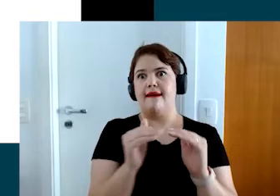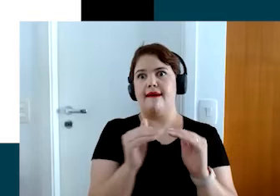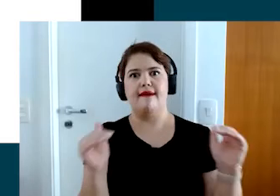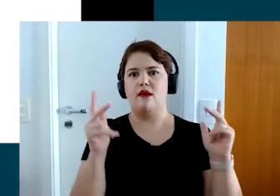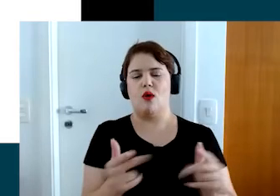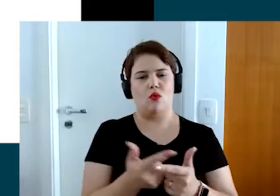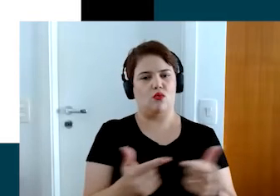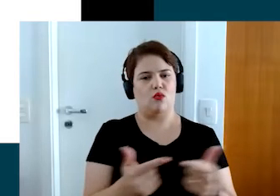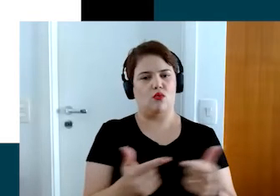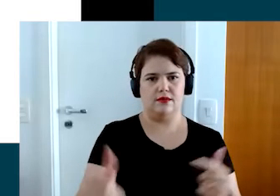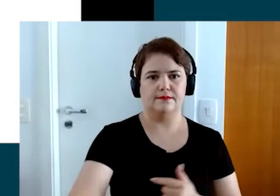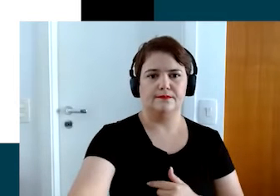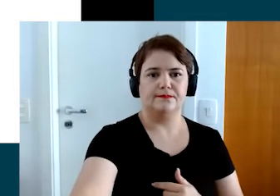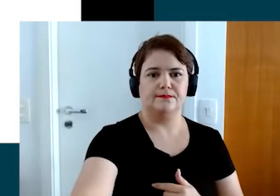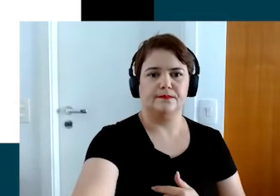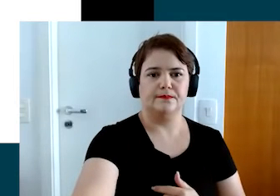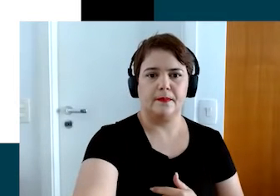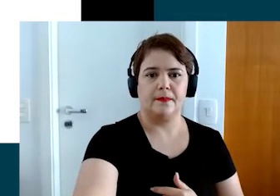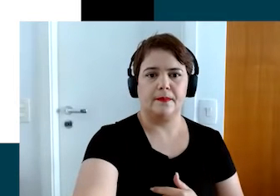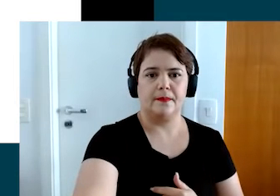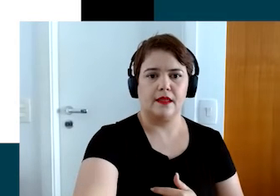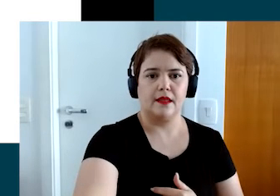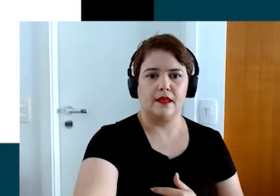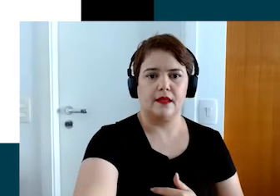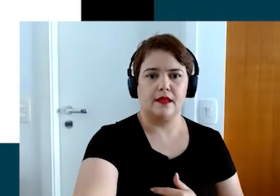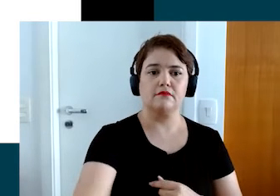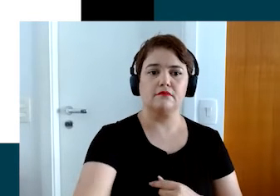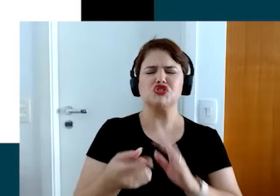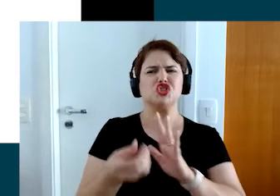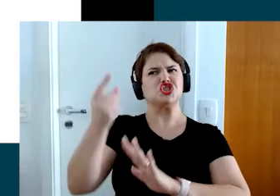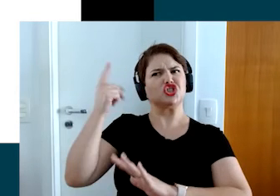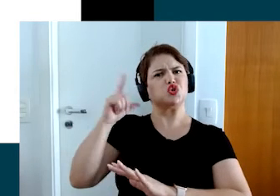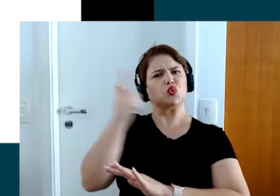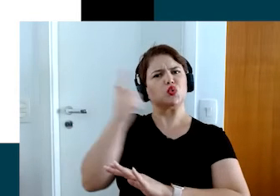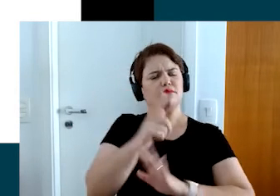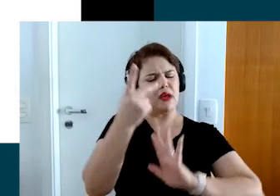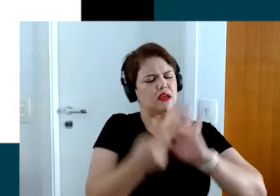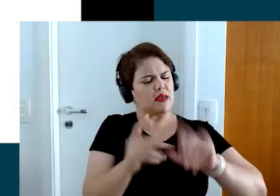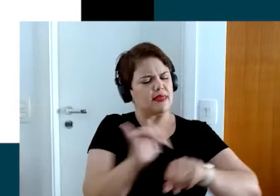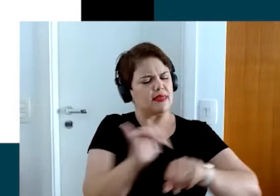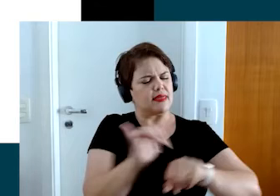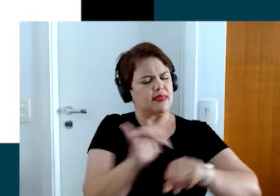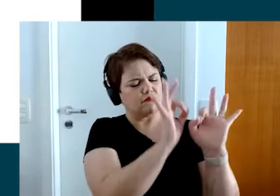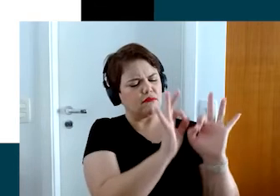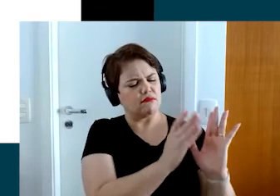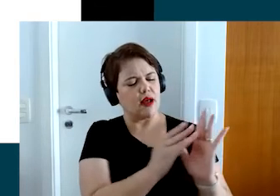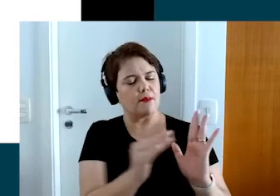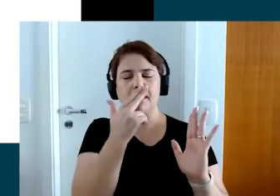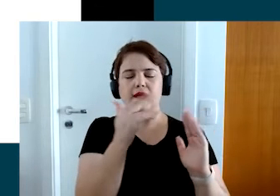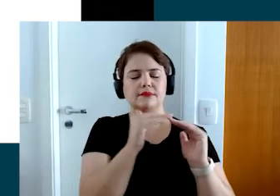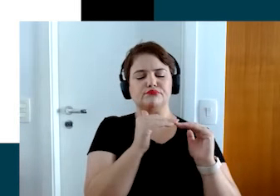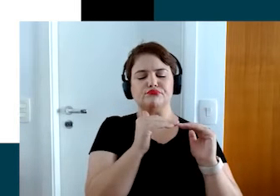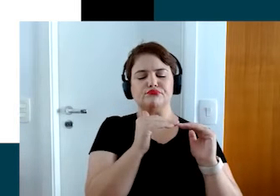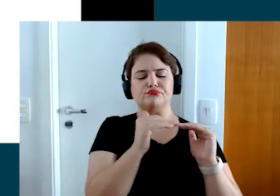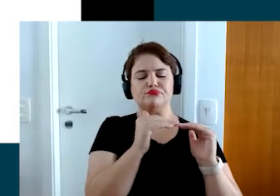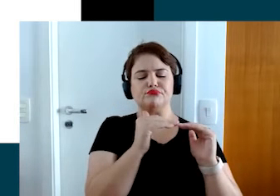Então, antigamente, a gente conseguia fazer um planejamento estratégico porque existia uma linearidade ali na forma